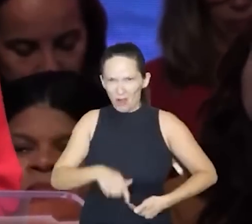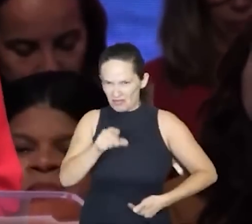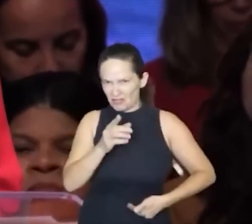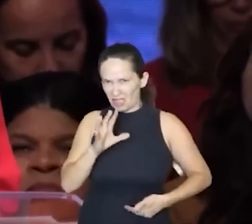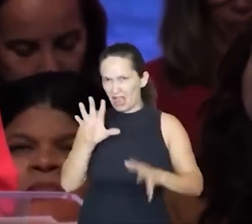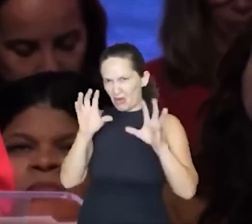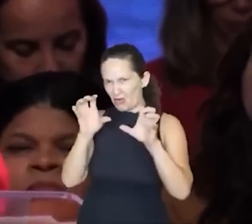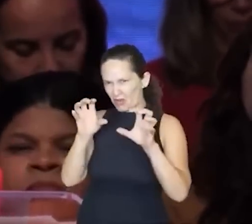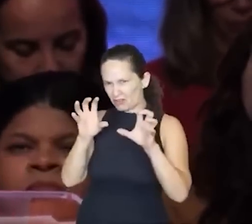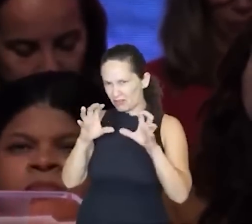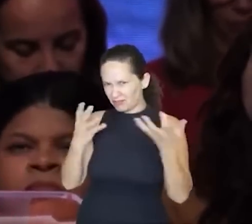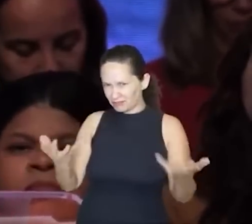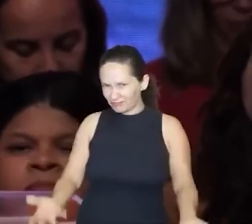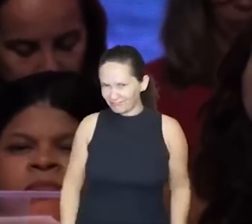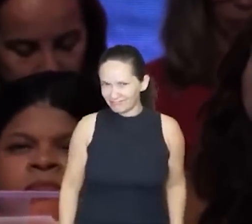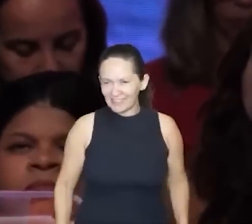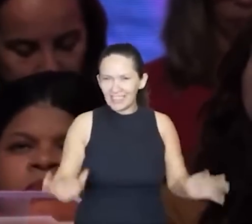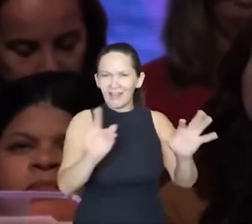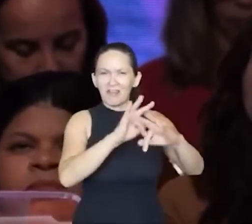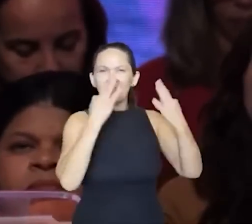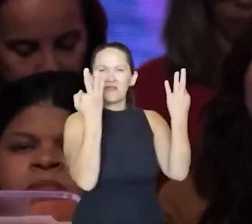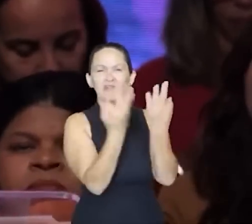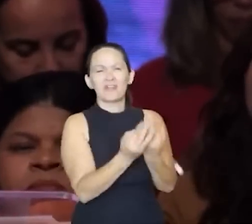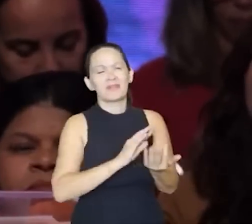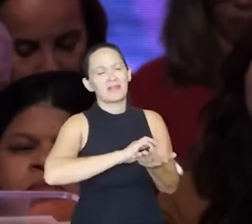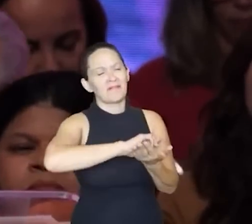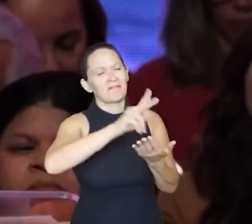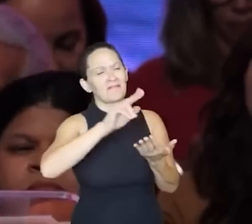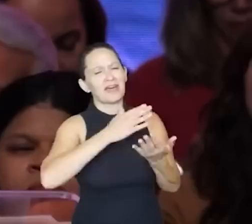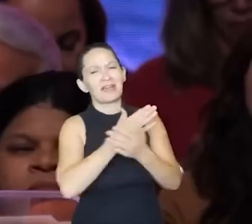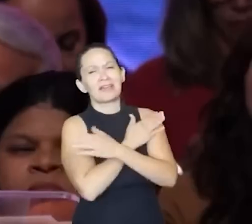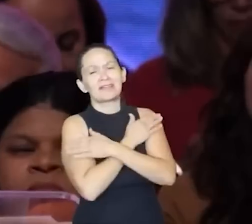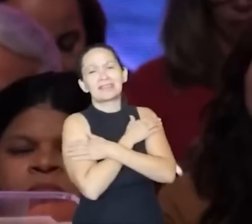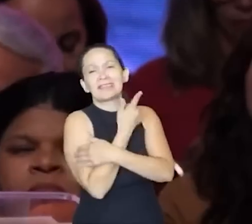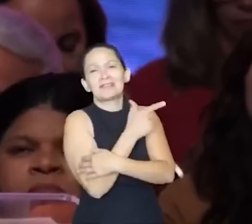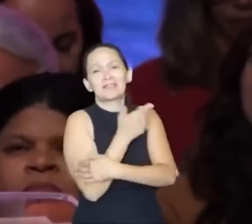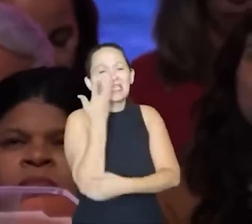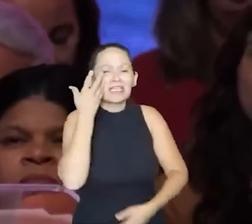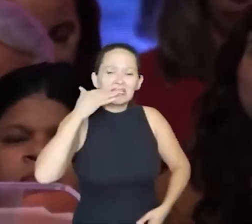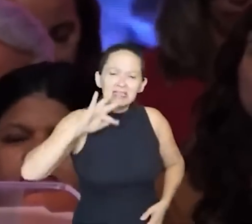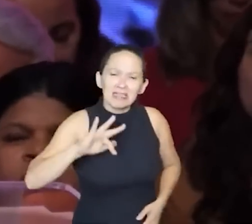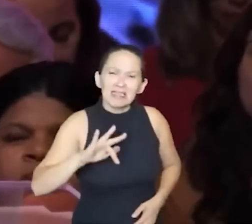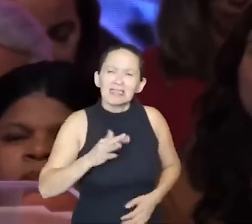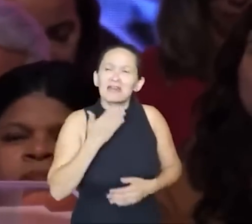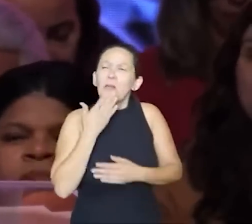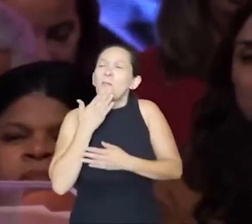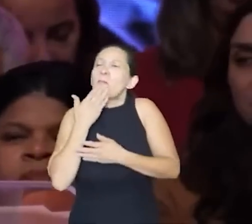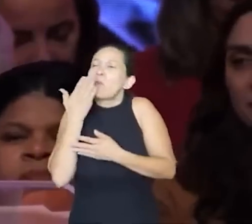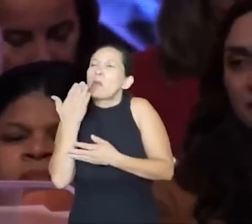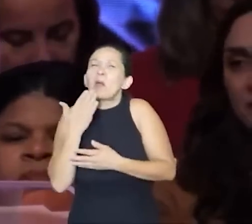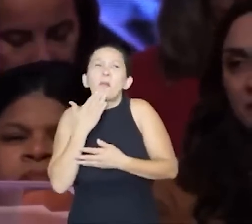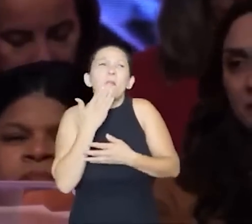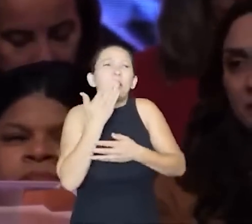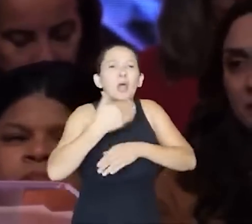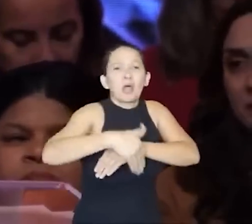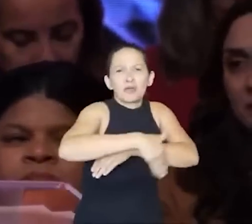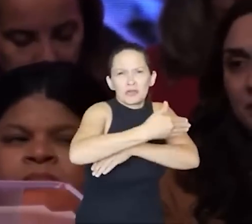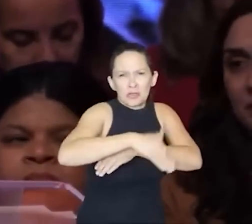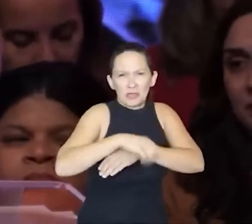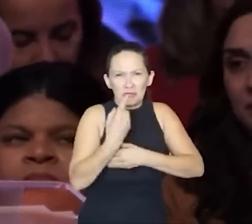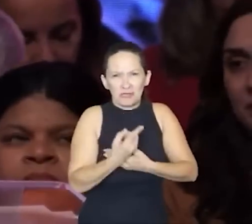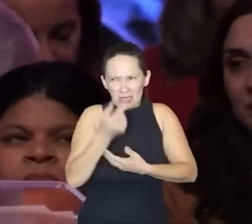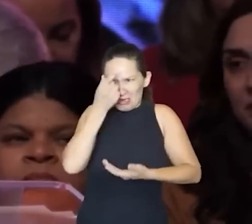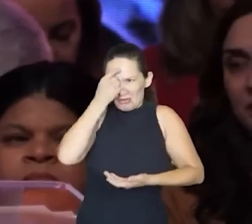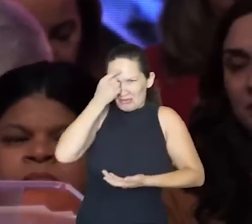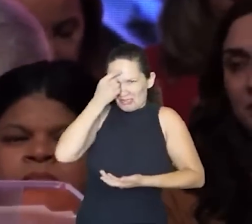de tantas famílias destruídas pelo desemprego, de crianças que mendigam nas ruas, desafiando nossas consciências de